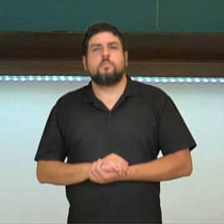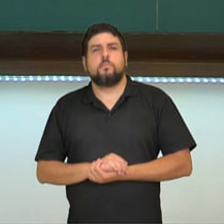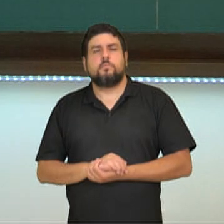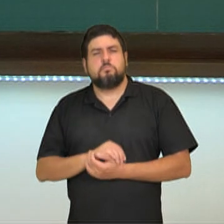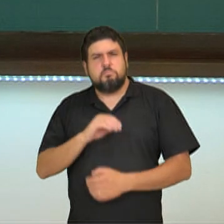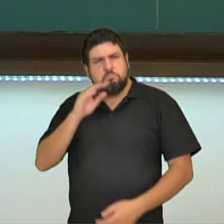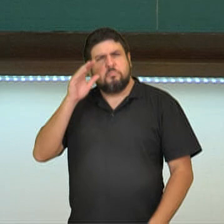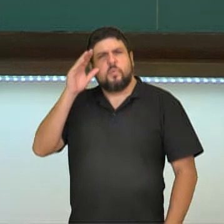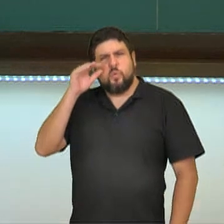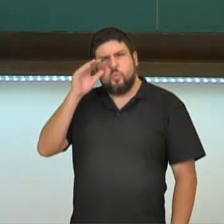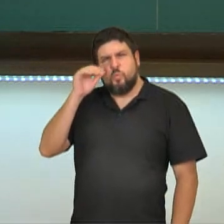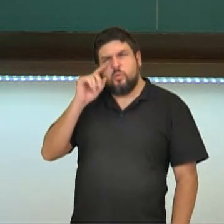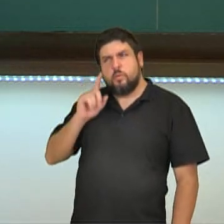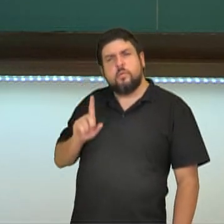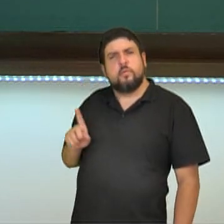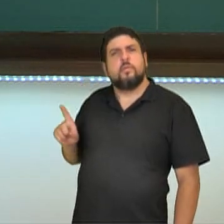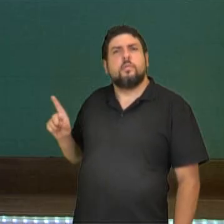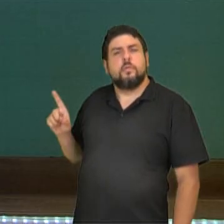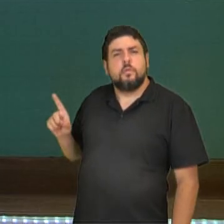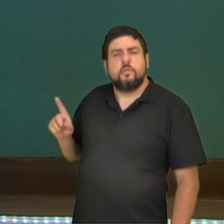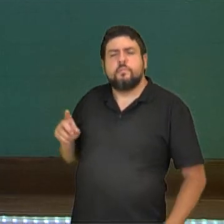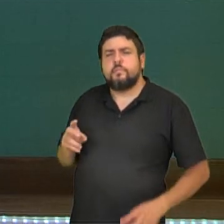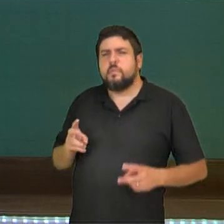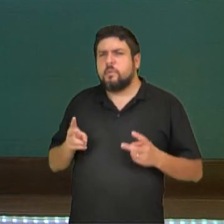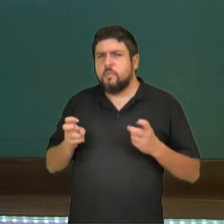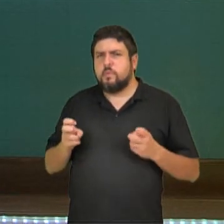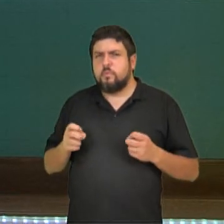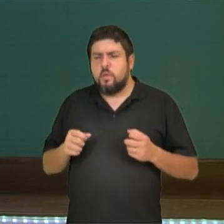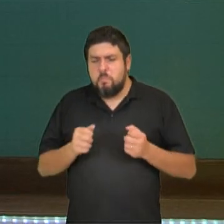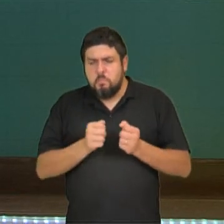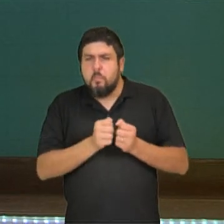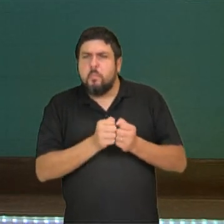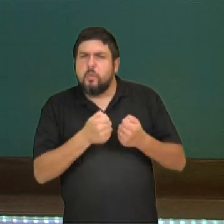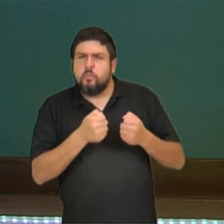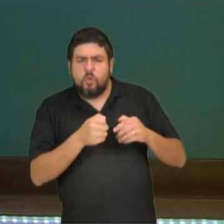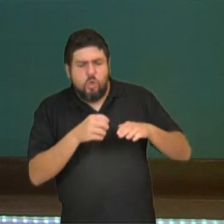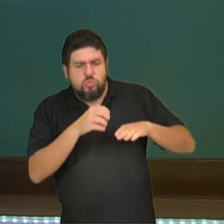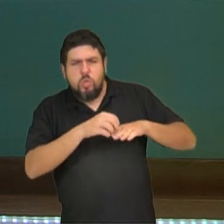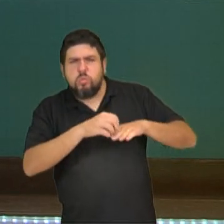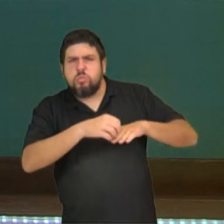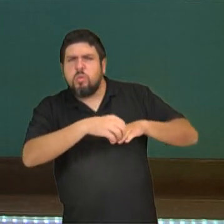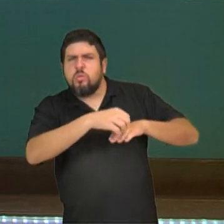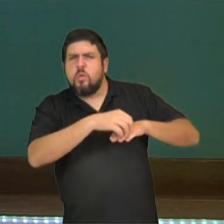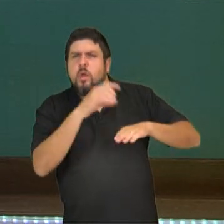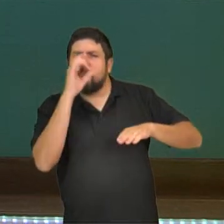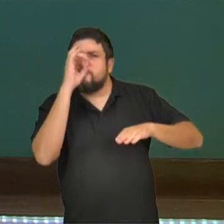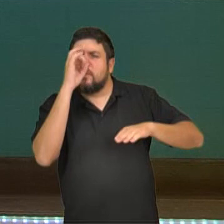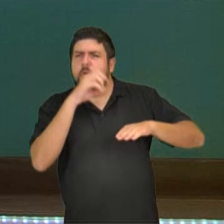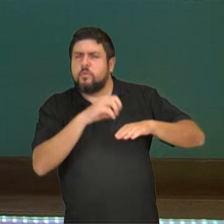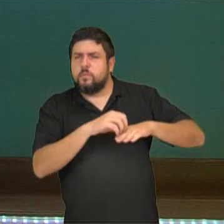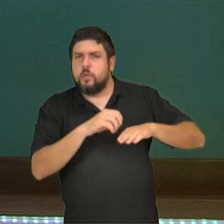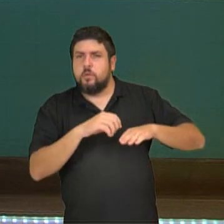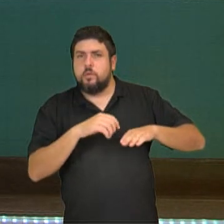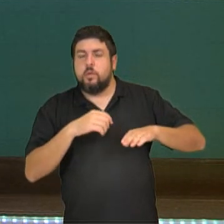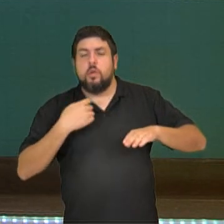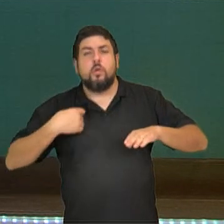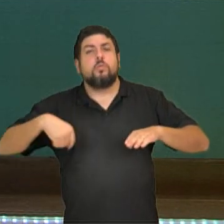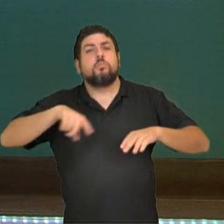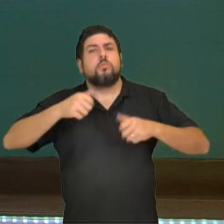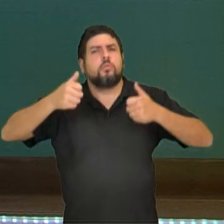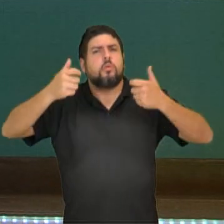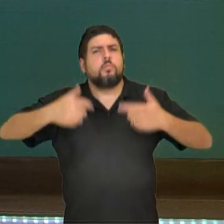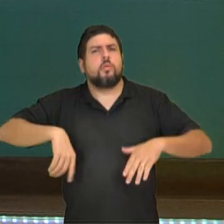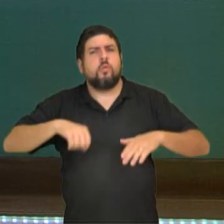Curioso esse exercício, né? Percebam, tem um pão mofado e nós falamos sobre isso, que a gente deve evitar